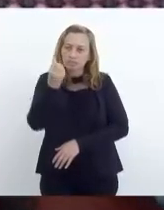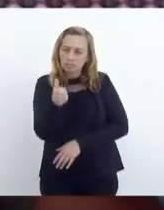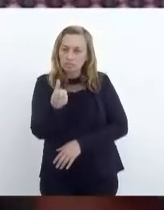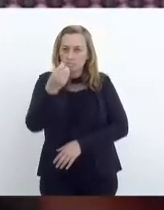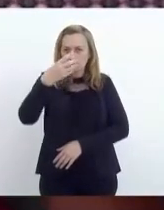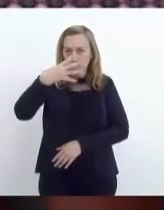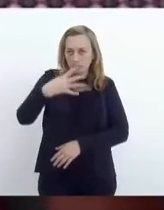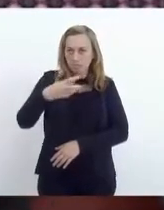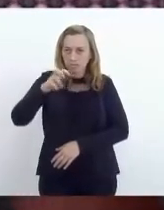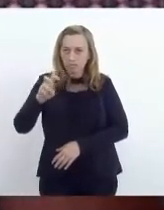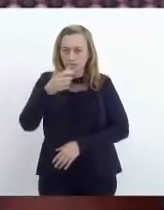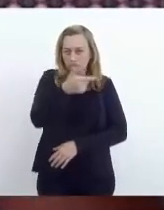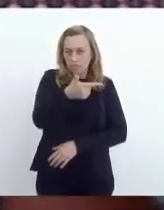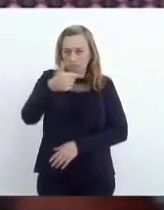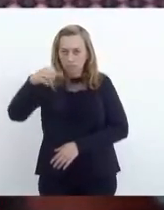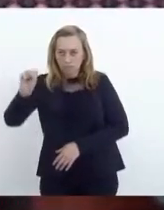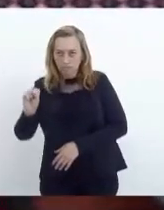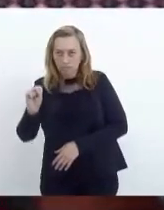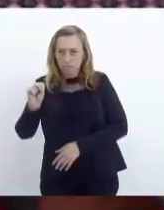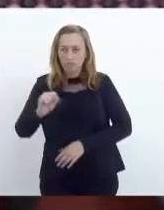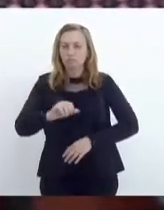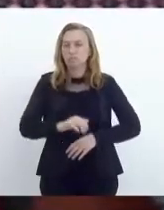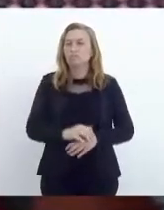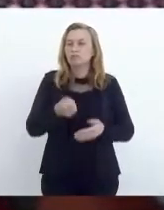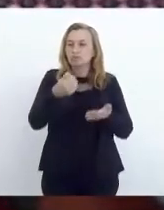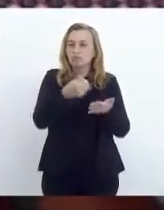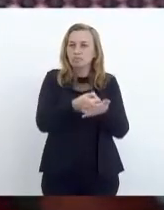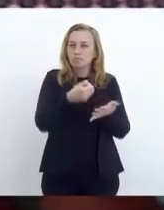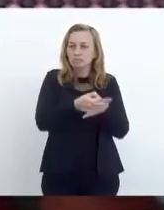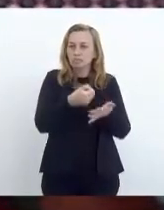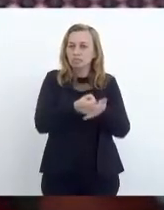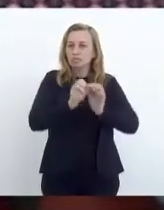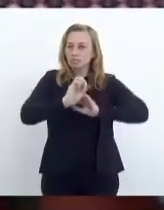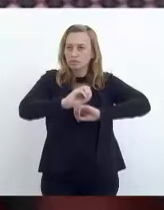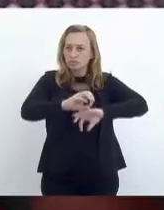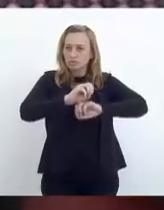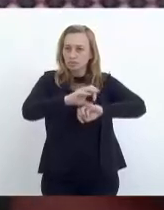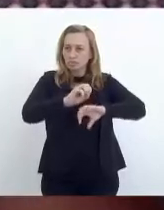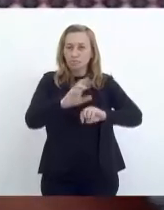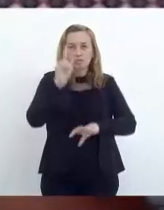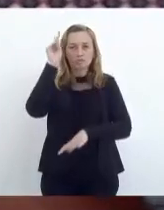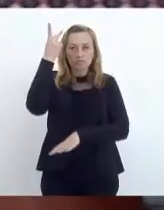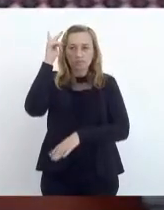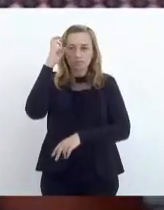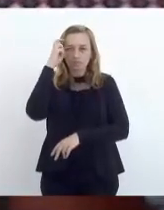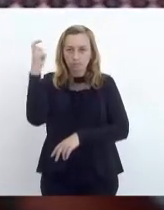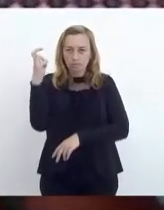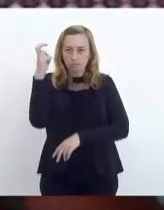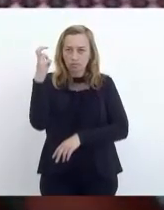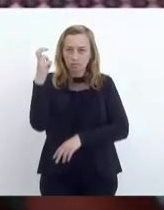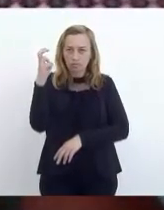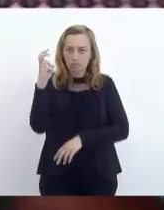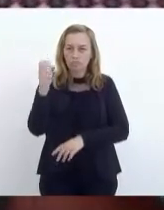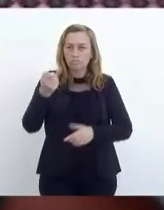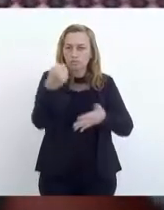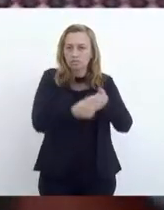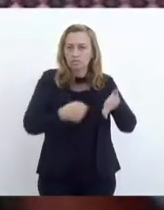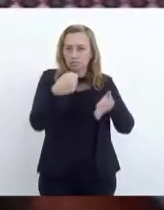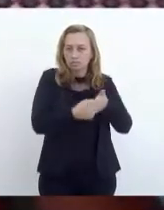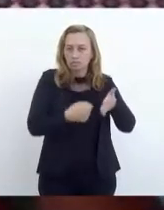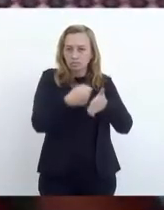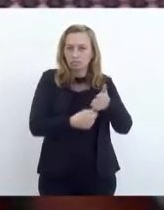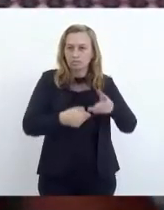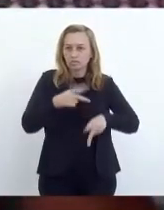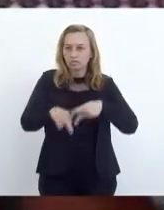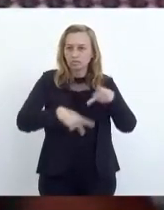11.645, de 2008, que determina a obrigatoriedade do ensino da história, cultura e lutas dos povos